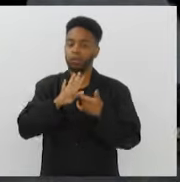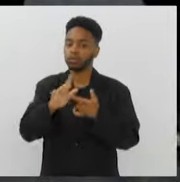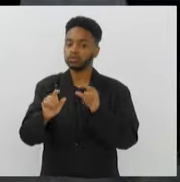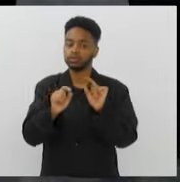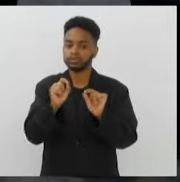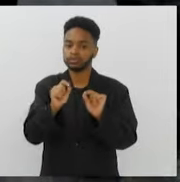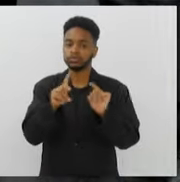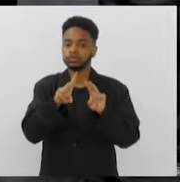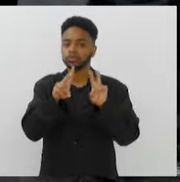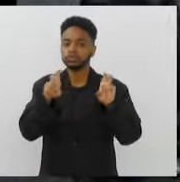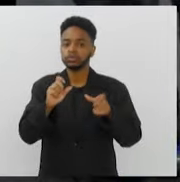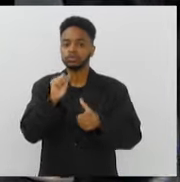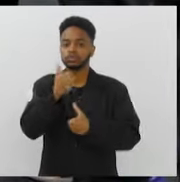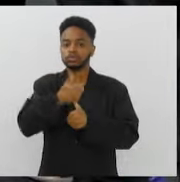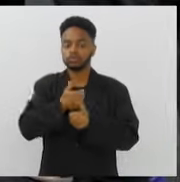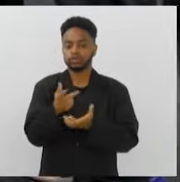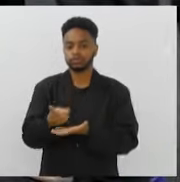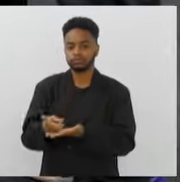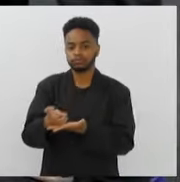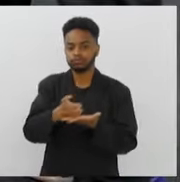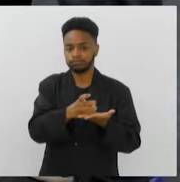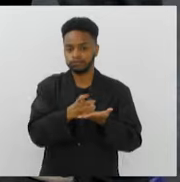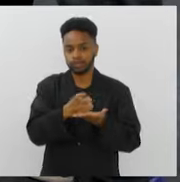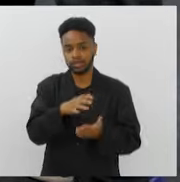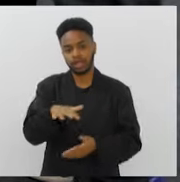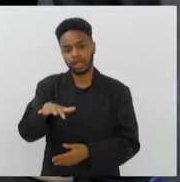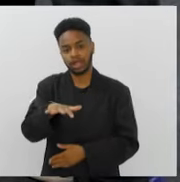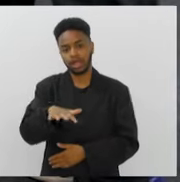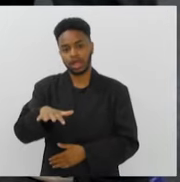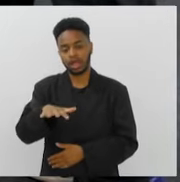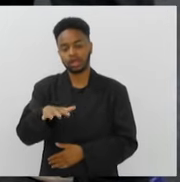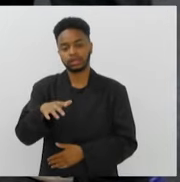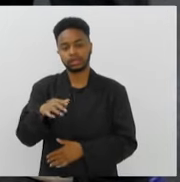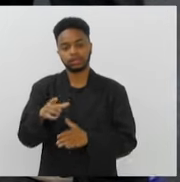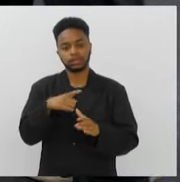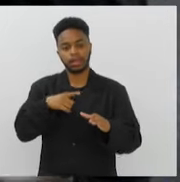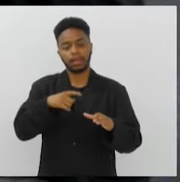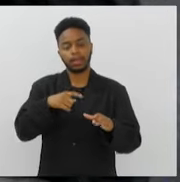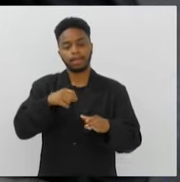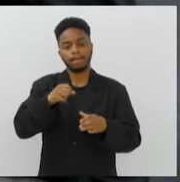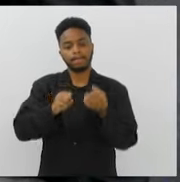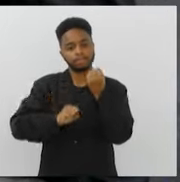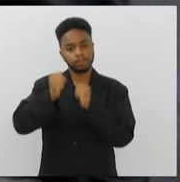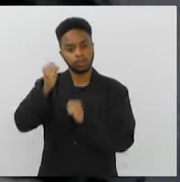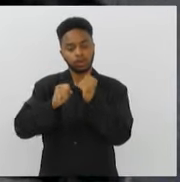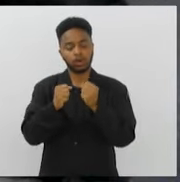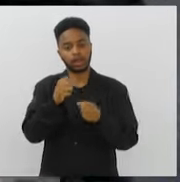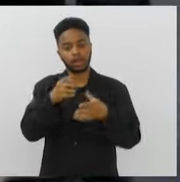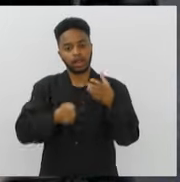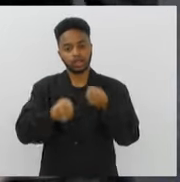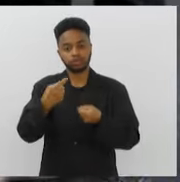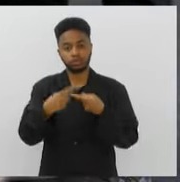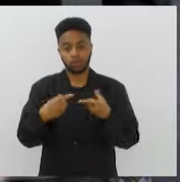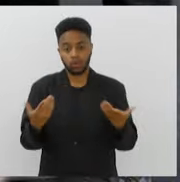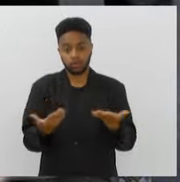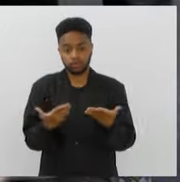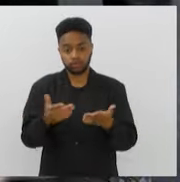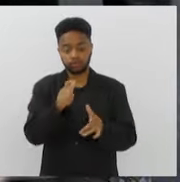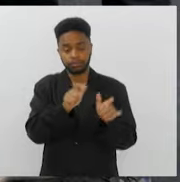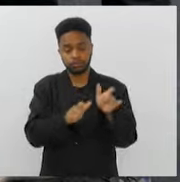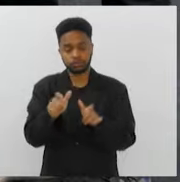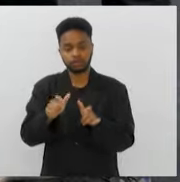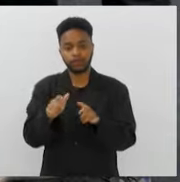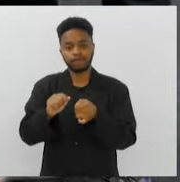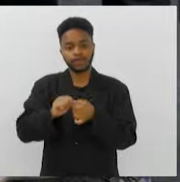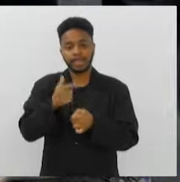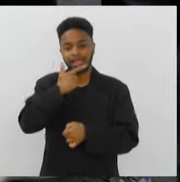exatamente sobre a substituição tributária nessa região da Bacia Leiteira. Hoje em dia, o produtor rural que produz o seu queijo em